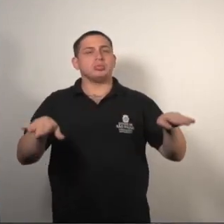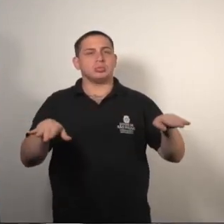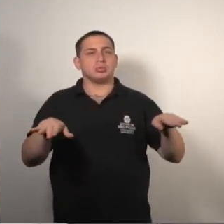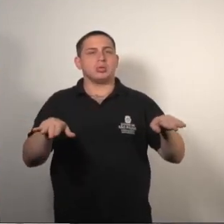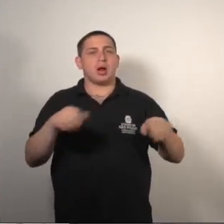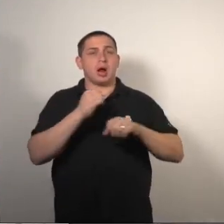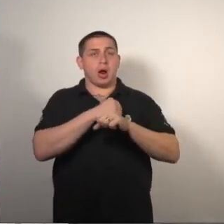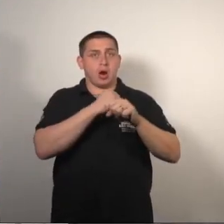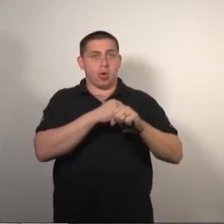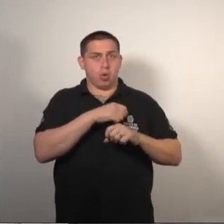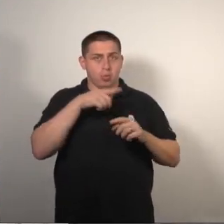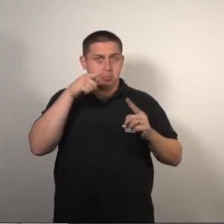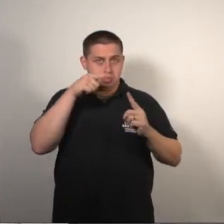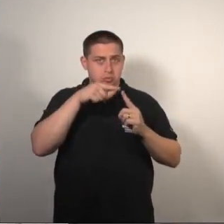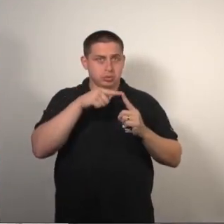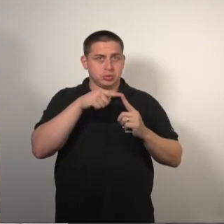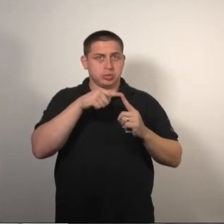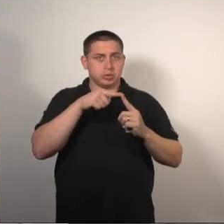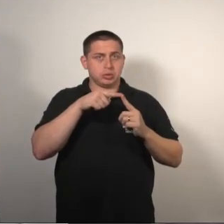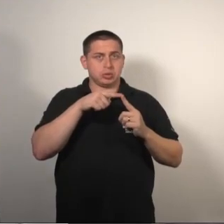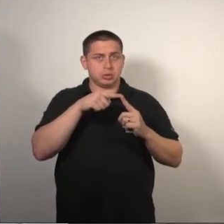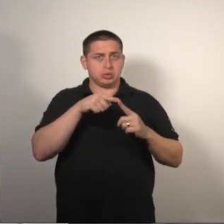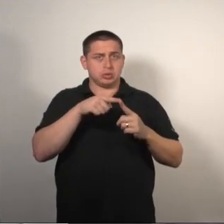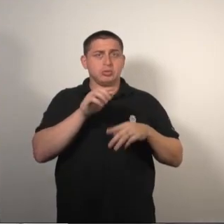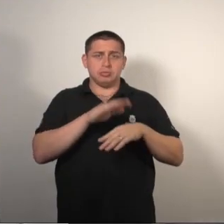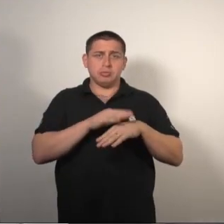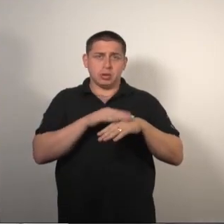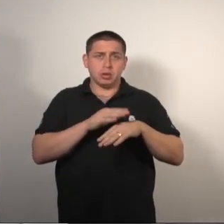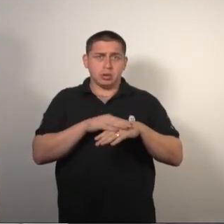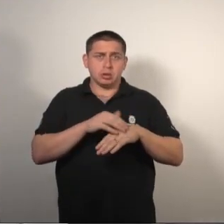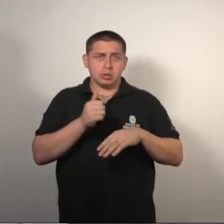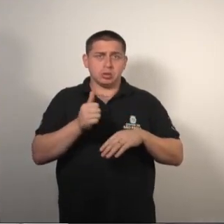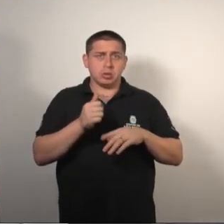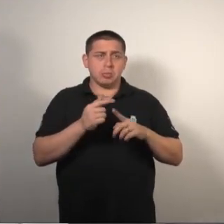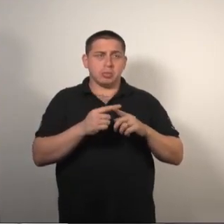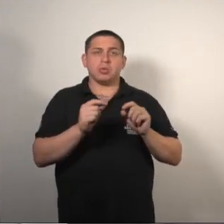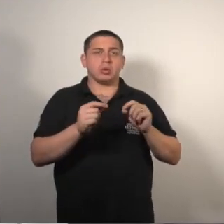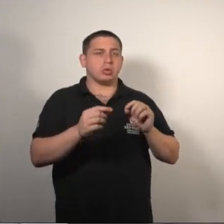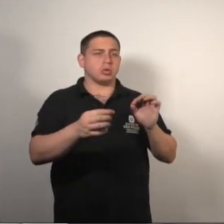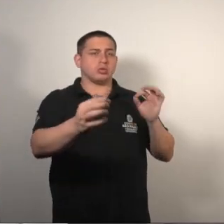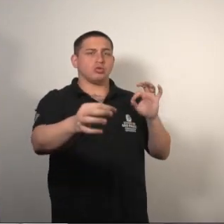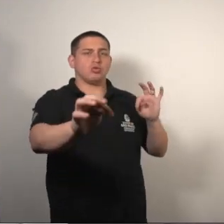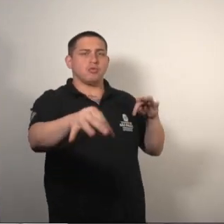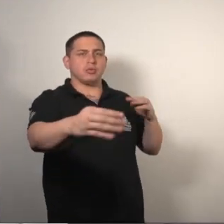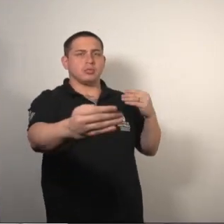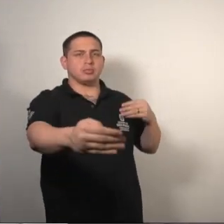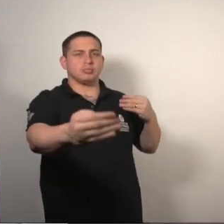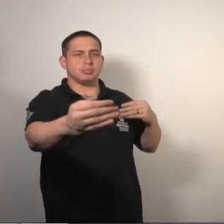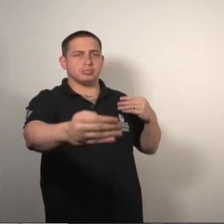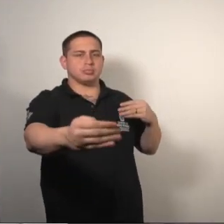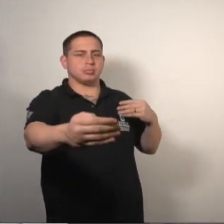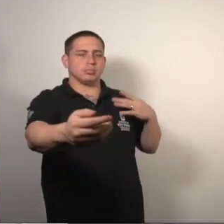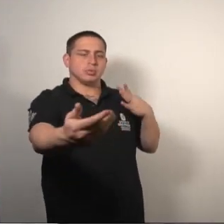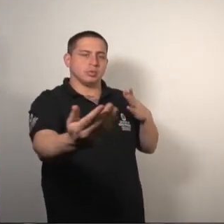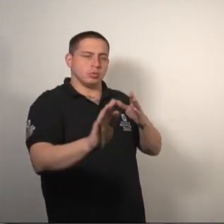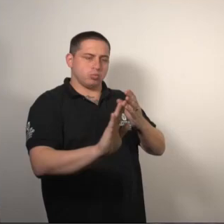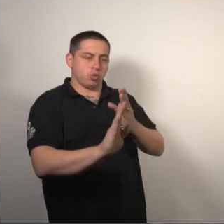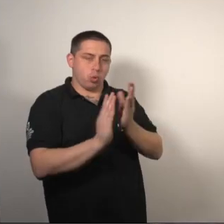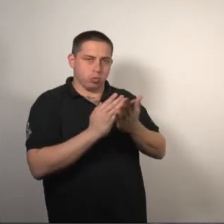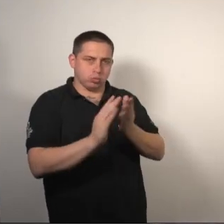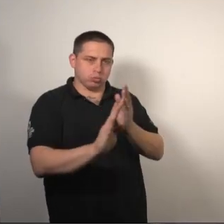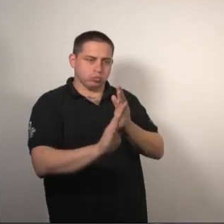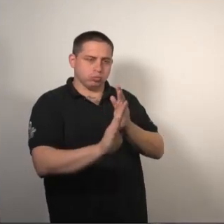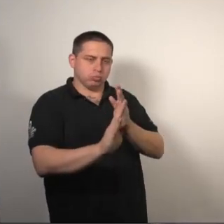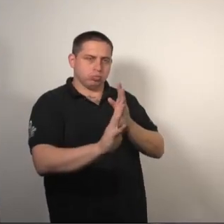obra como um todo, toda a sua operação está sendo feita nas pontas onde há frente de trabalho, sendo que